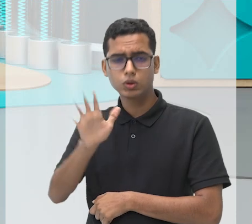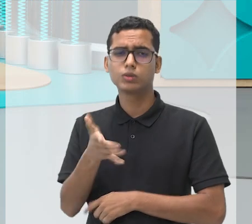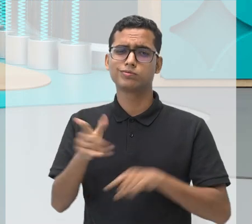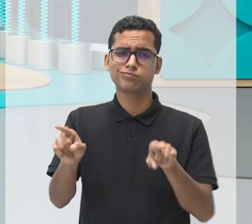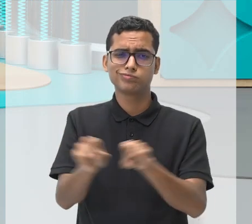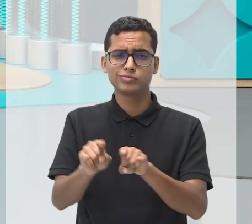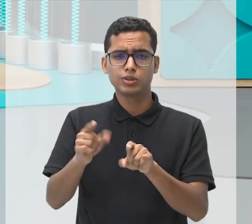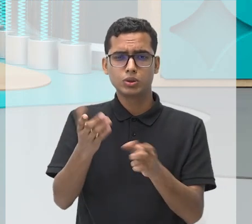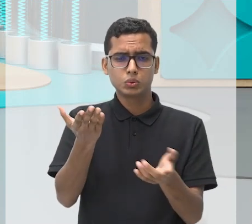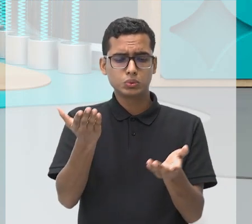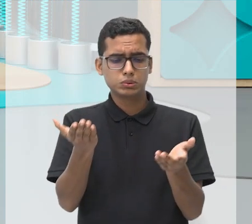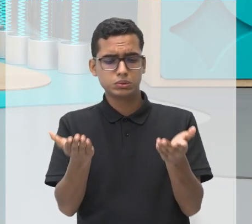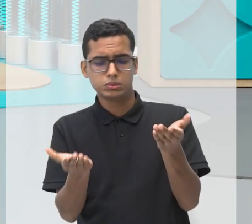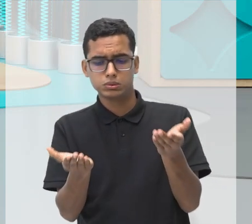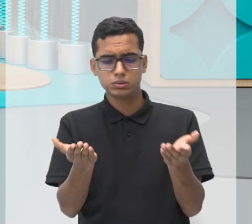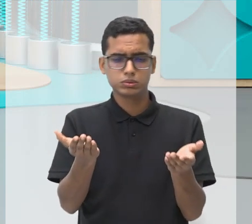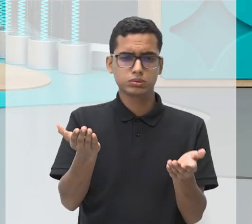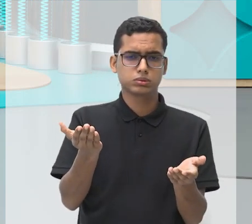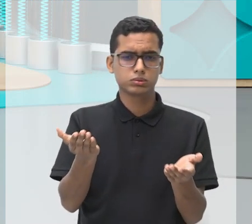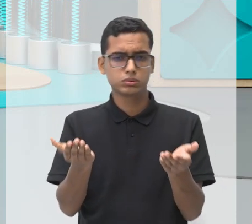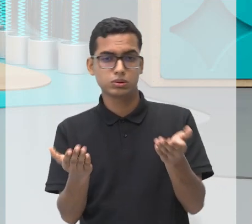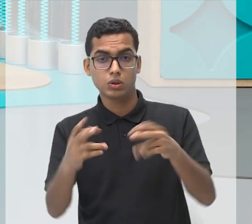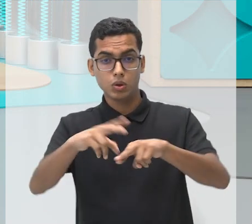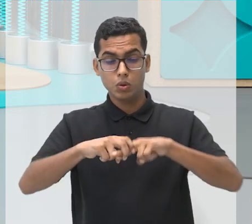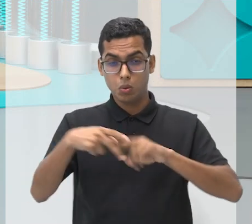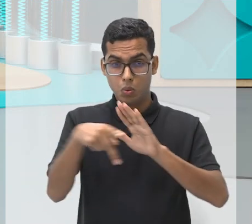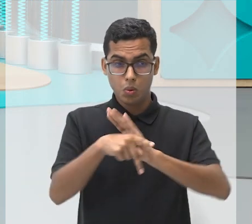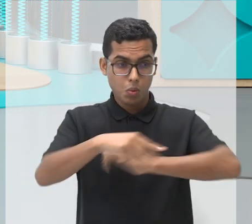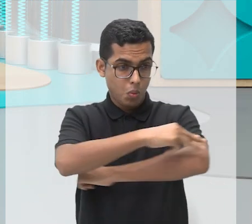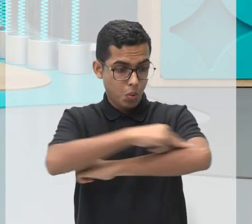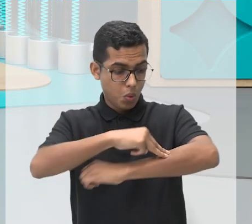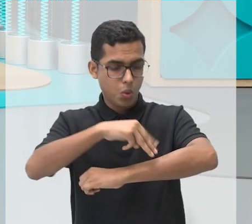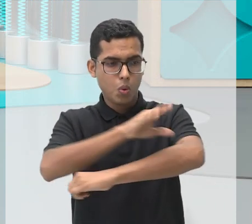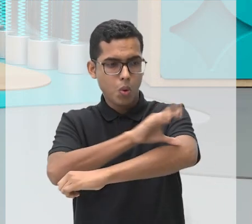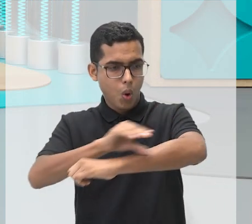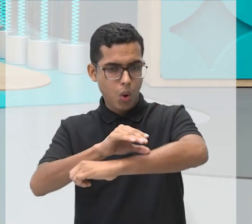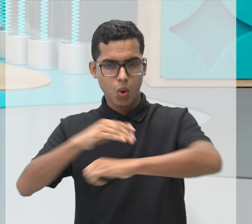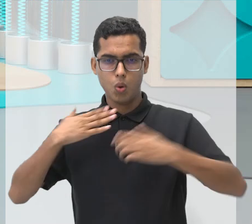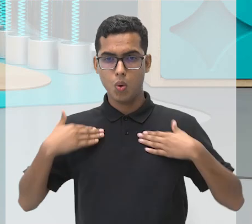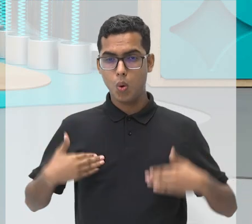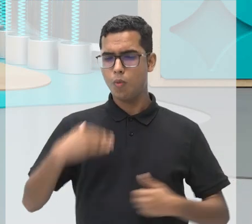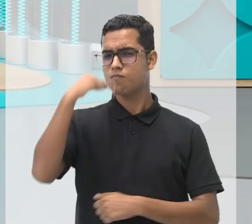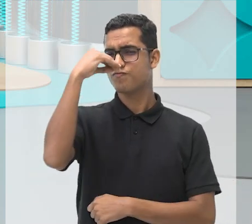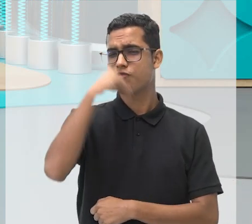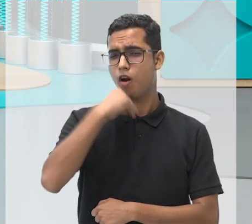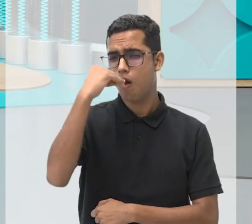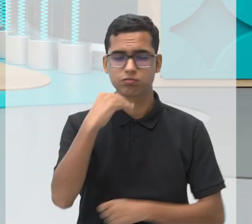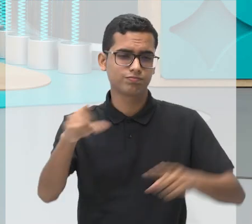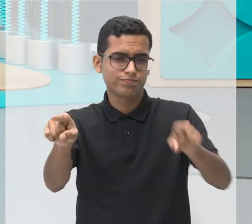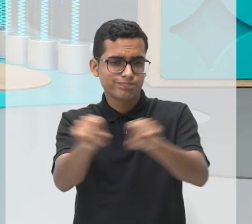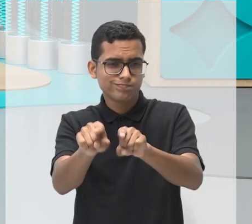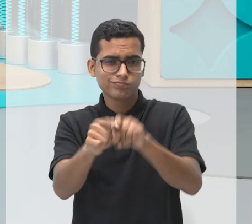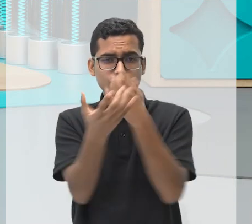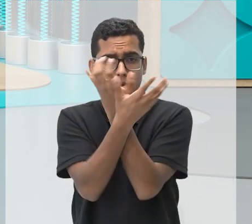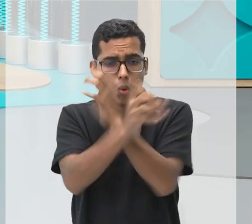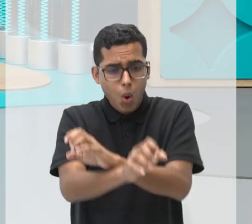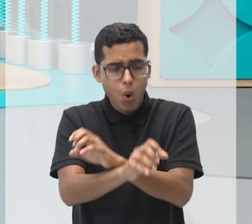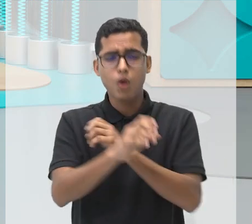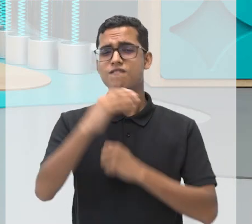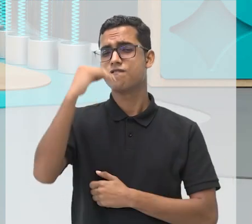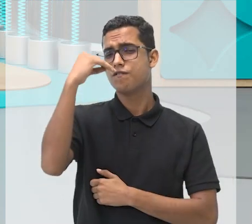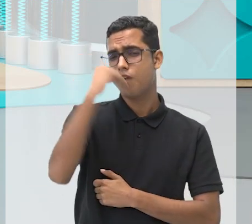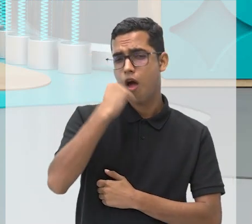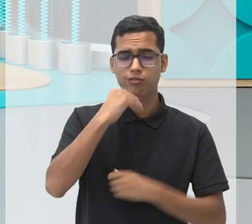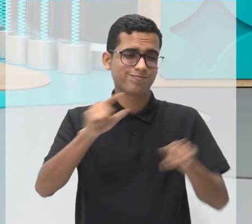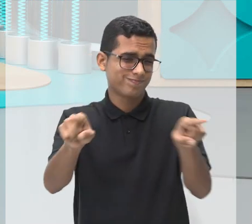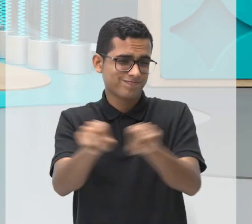vai perdendo um pouco essa capacidade. Isso porque a musculatura vai ficando um pouco mais enfraquecida, os ossos vão ficando mais